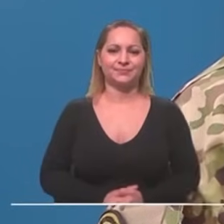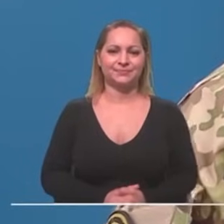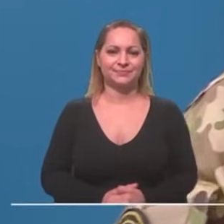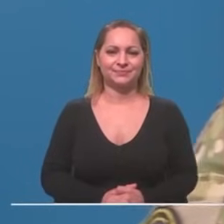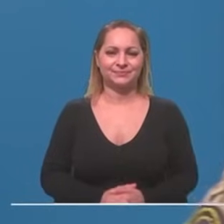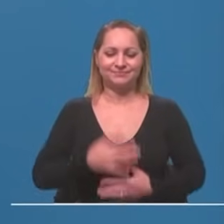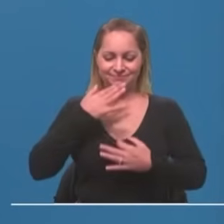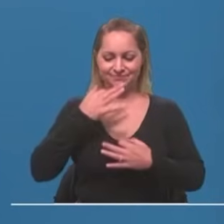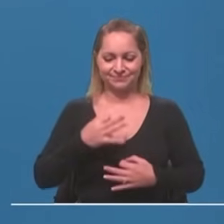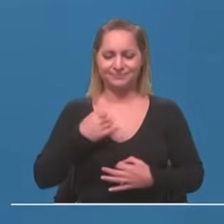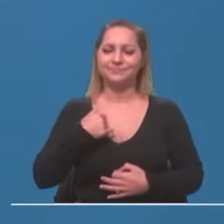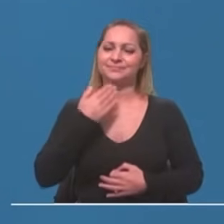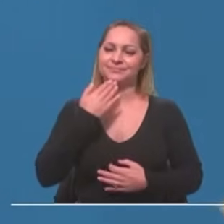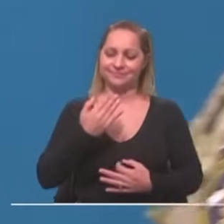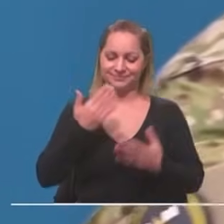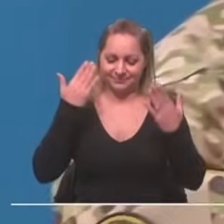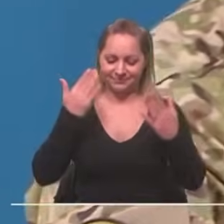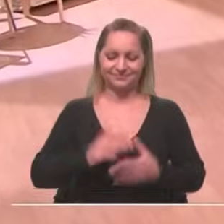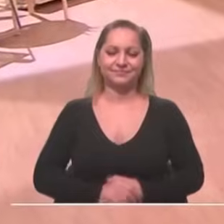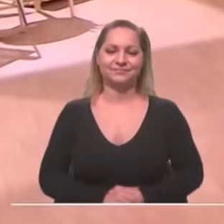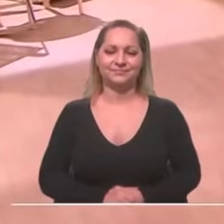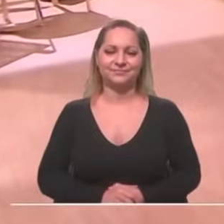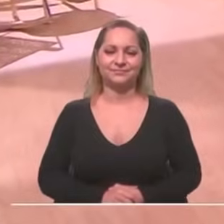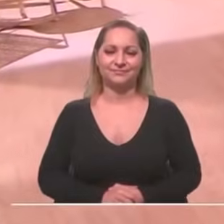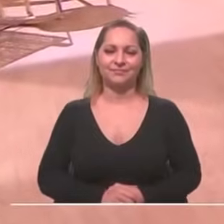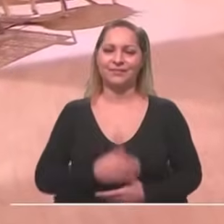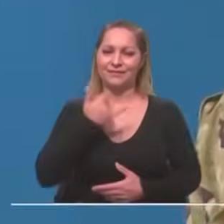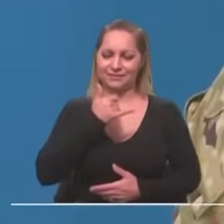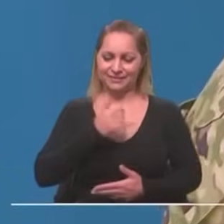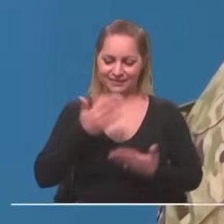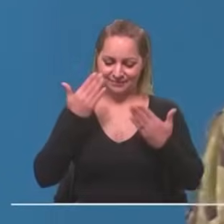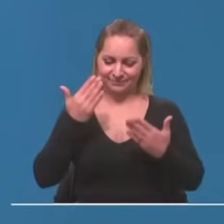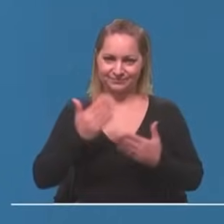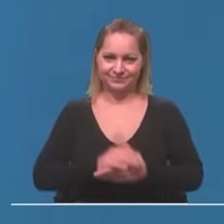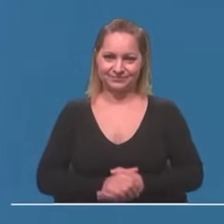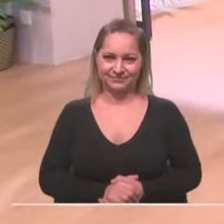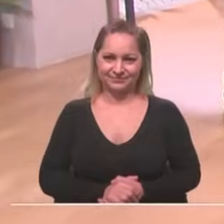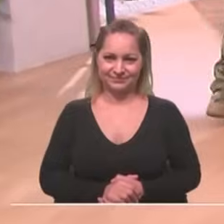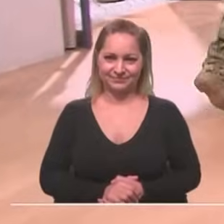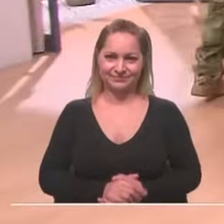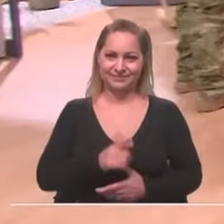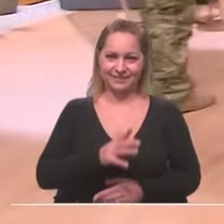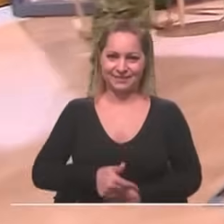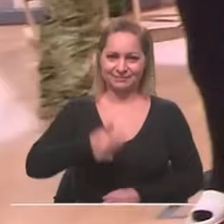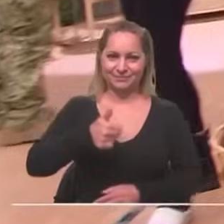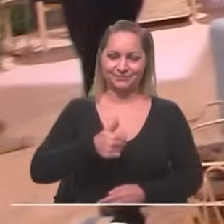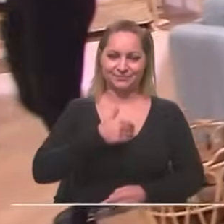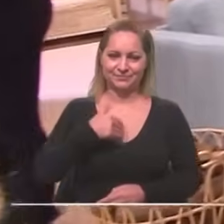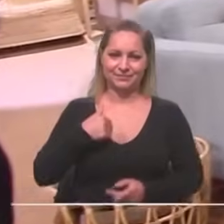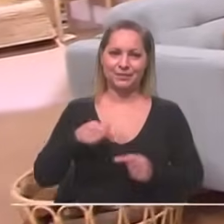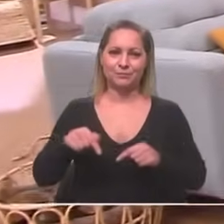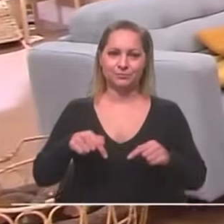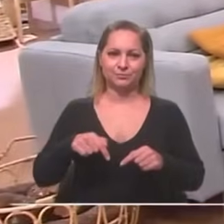Branco. Muito obrigado. Obrigado. Muito obrigada, Capitão. Muito obrigado. Felicidades para você. Obrigada. Obrigado. Obrigada. Eu vou sair por